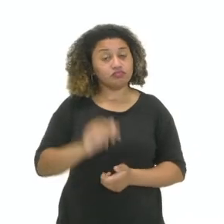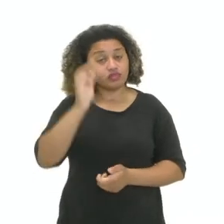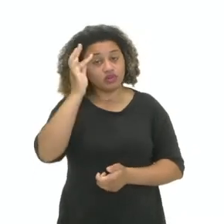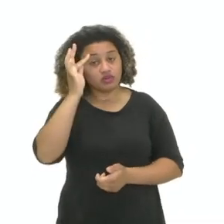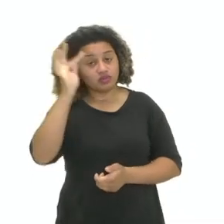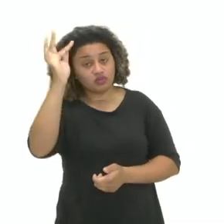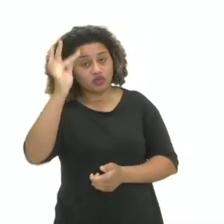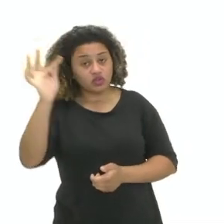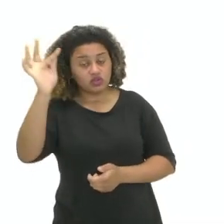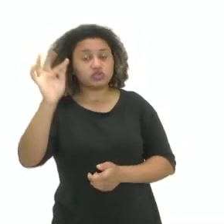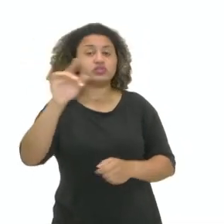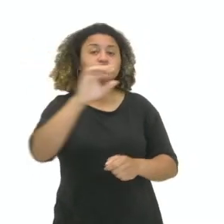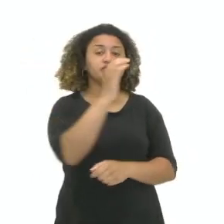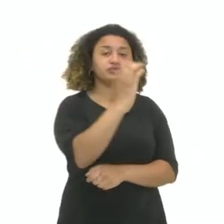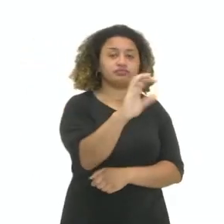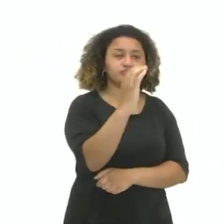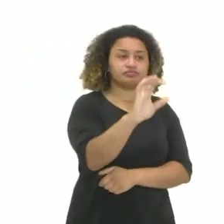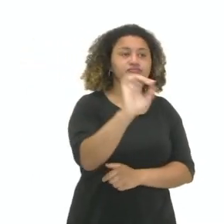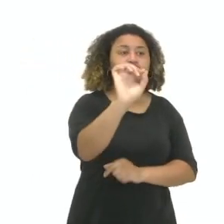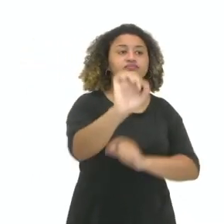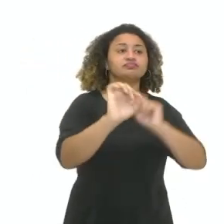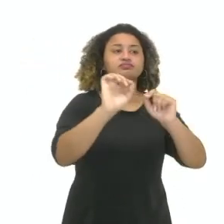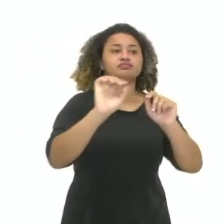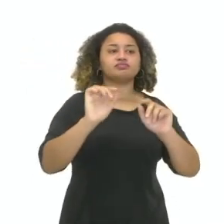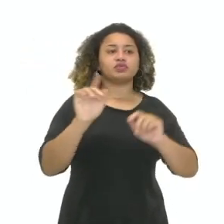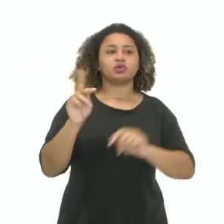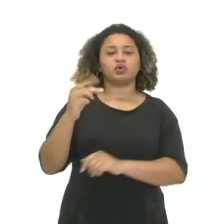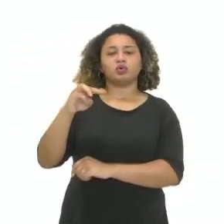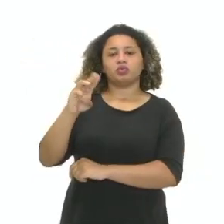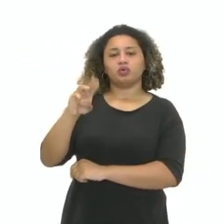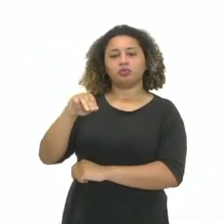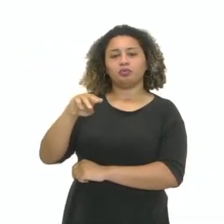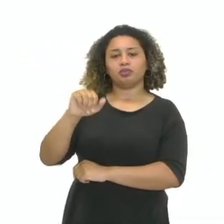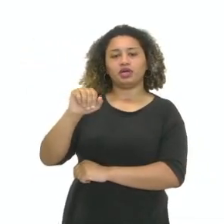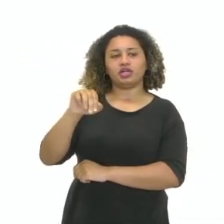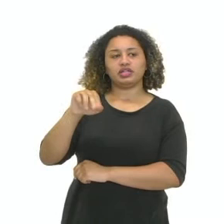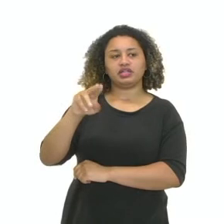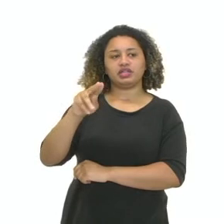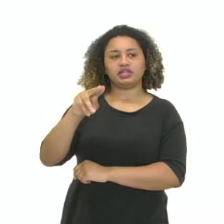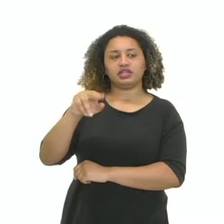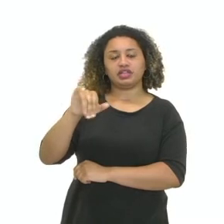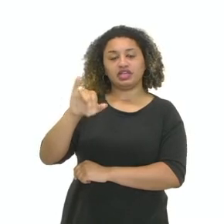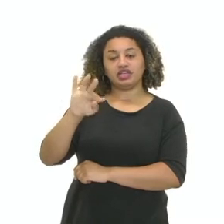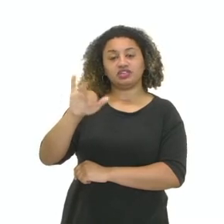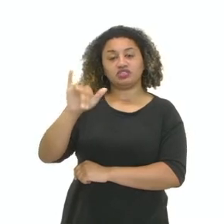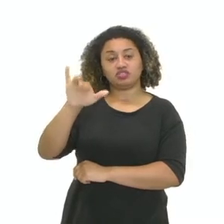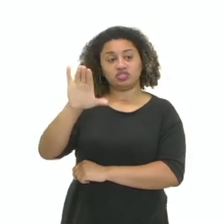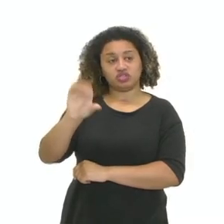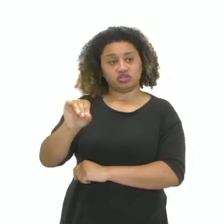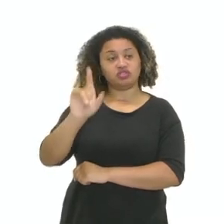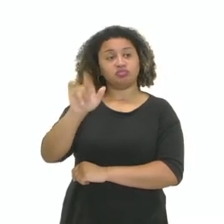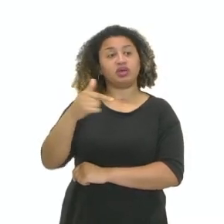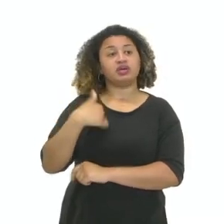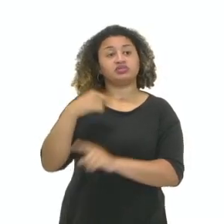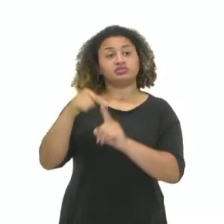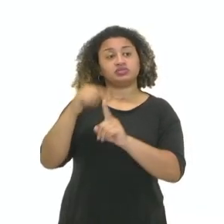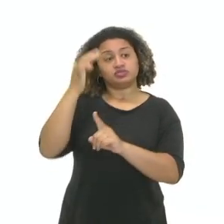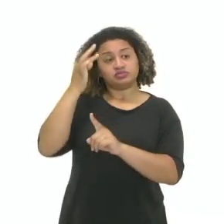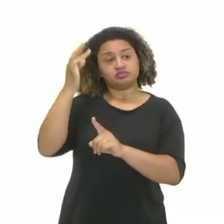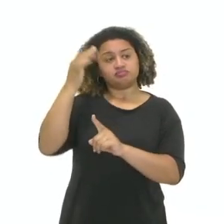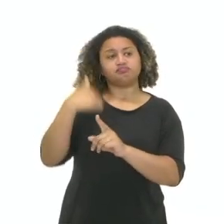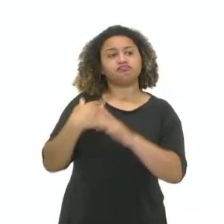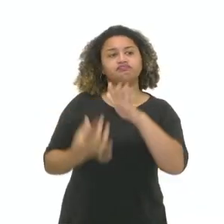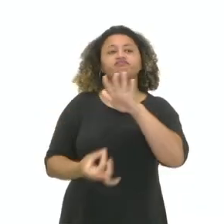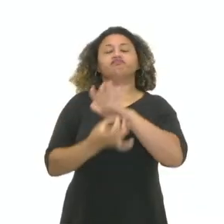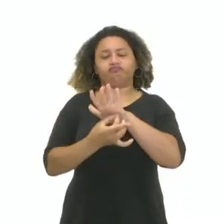o humanitismo presente aqui na obra. É uma filosofia fictícia, criada por Quincas Borba, na obra